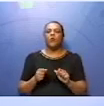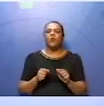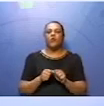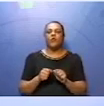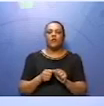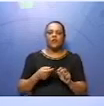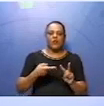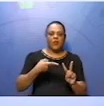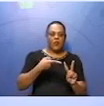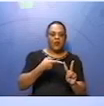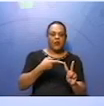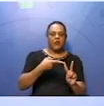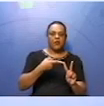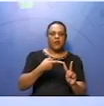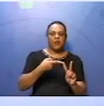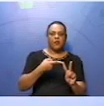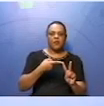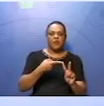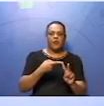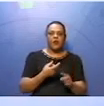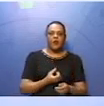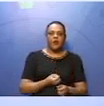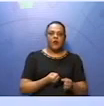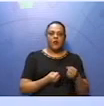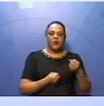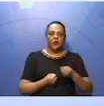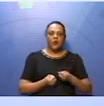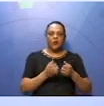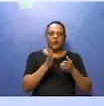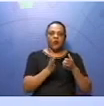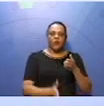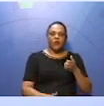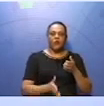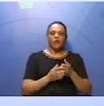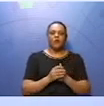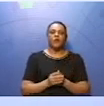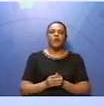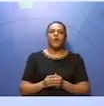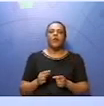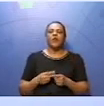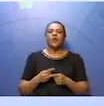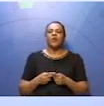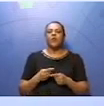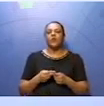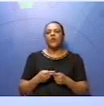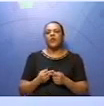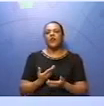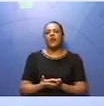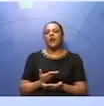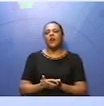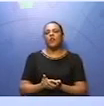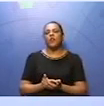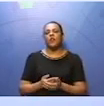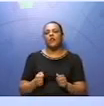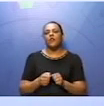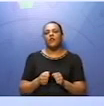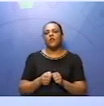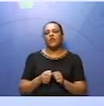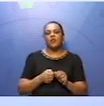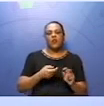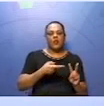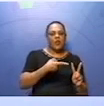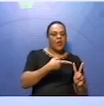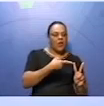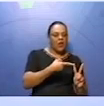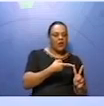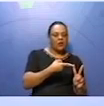método da fatoração. Porque a próxima matéria, nessa mesma aula, vai ser calcular raízes